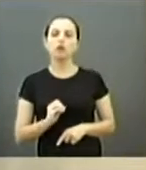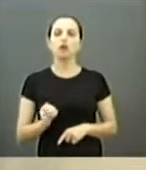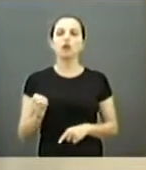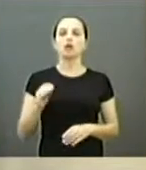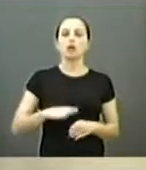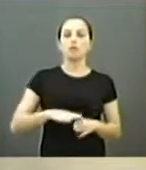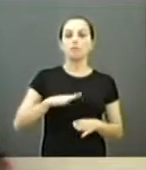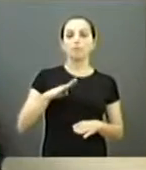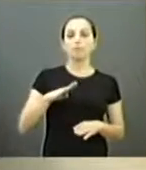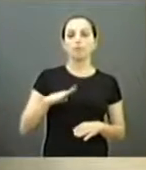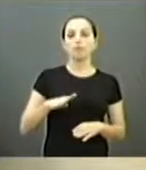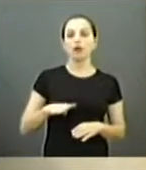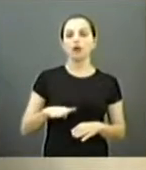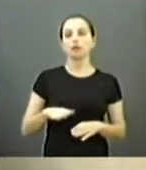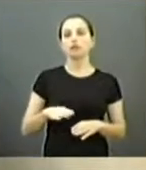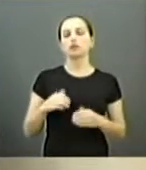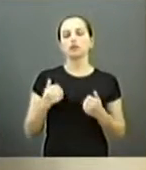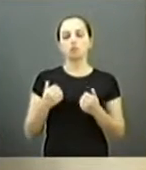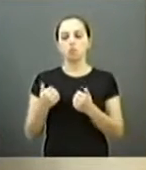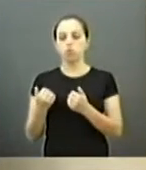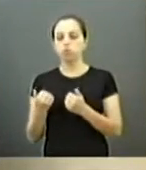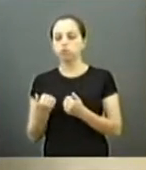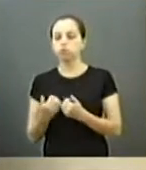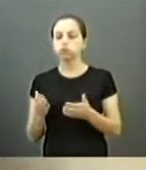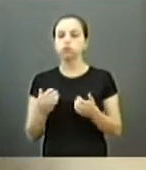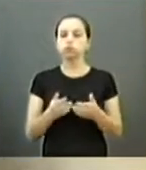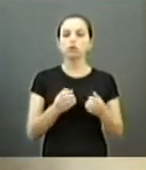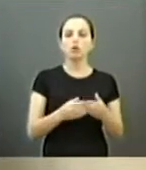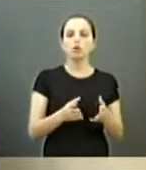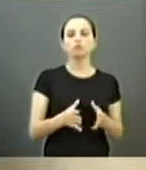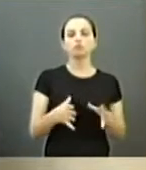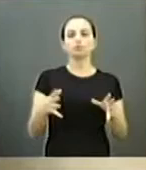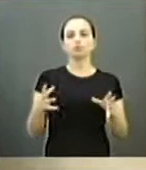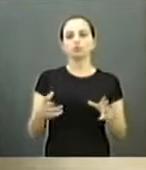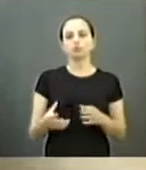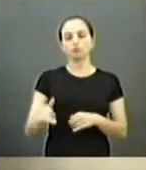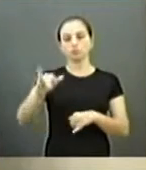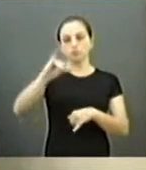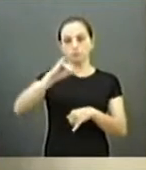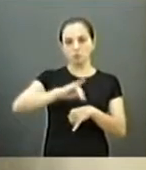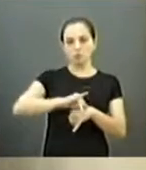mensal, por uma demanda histórica do Centro Especializado em